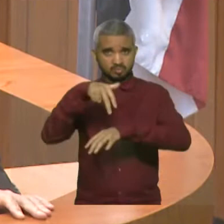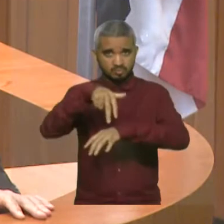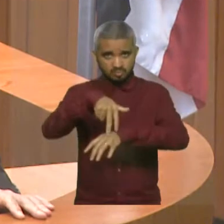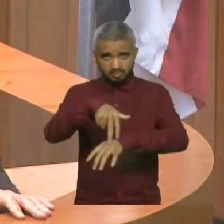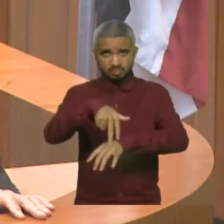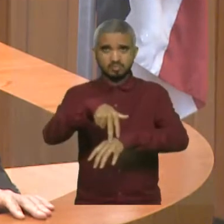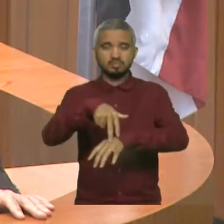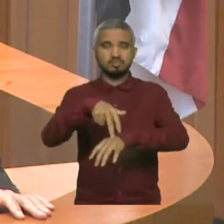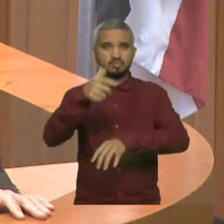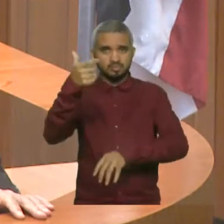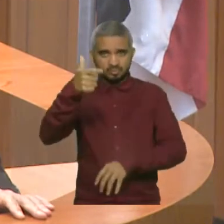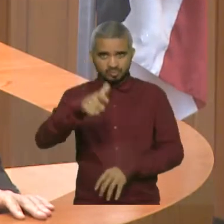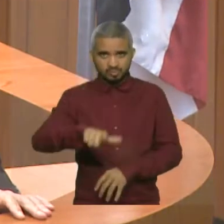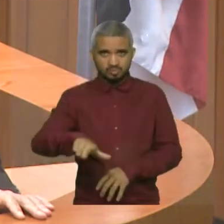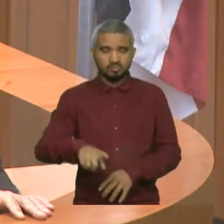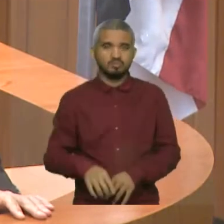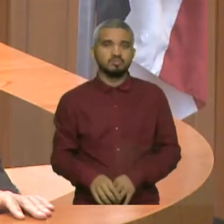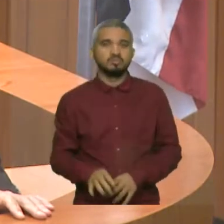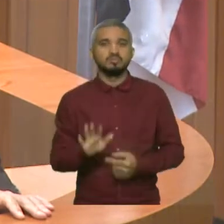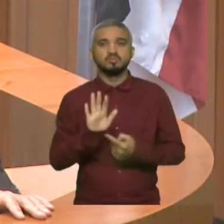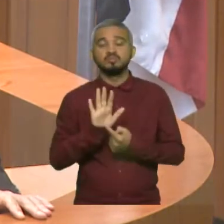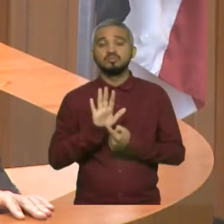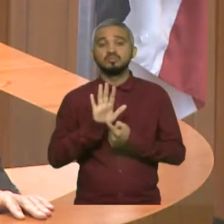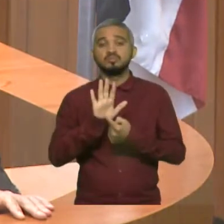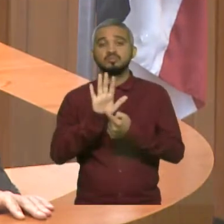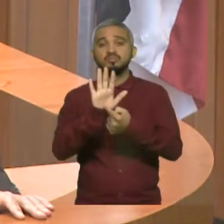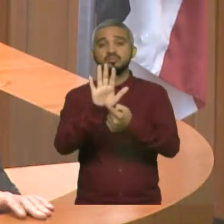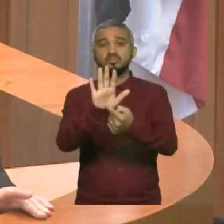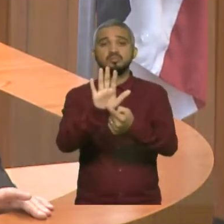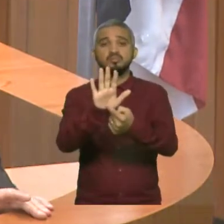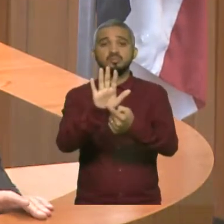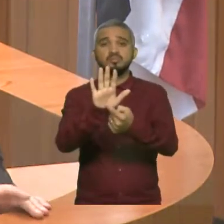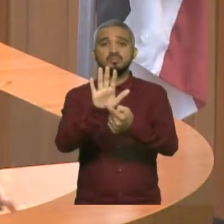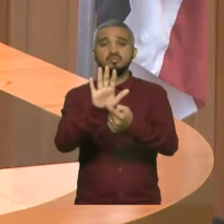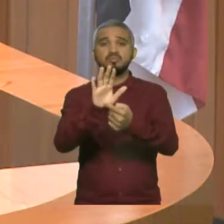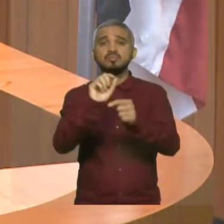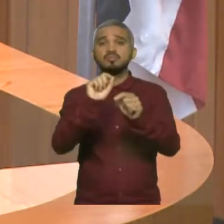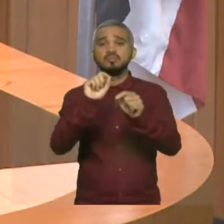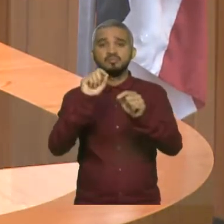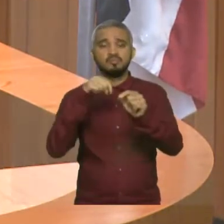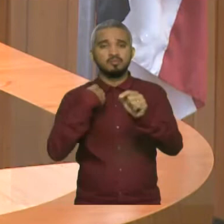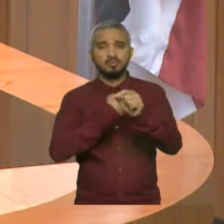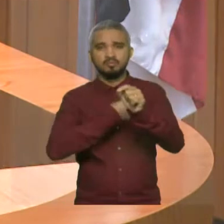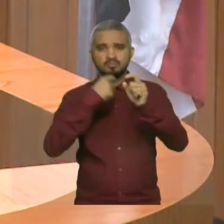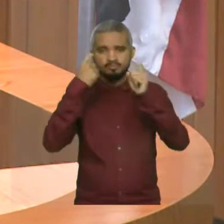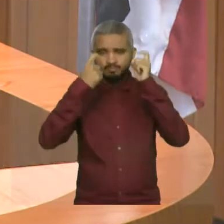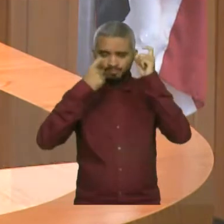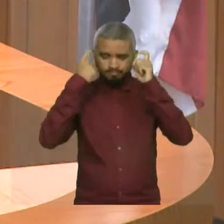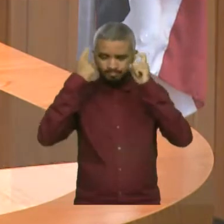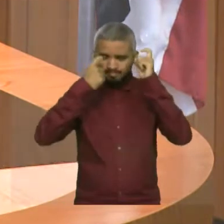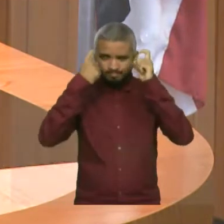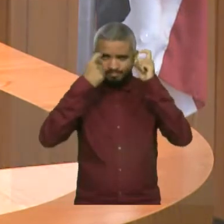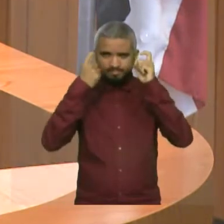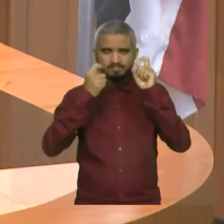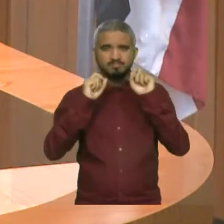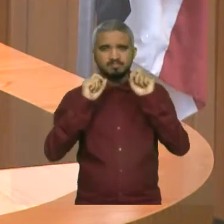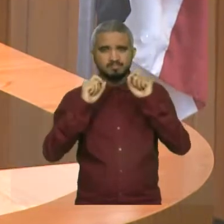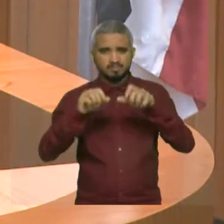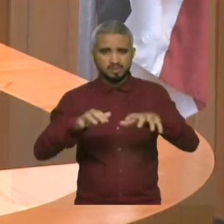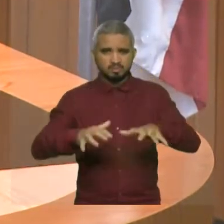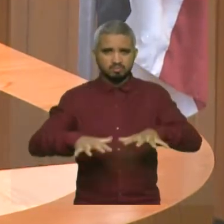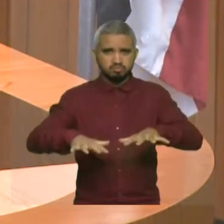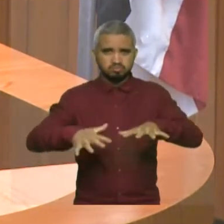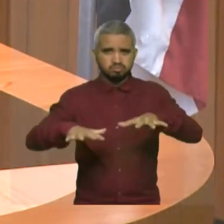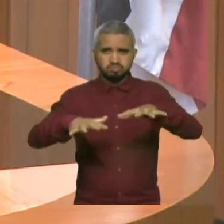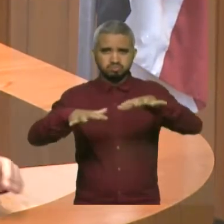casa para mostrar a nossa preocupação com as enchentes,